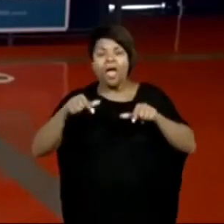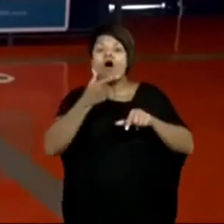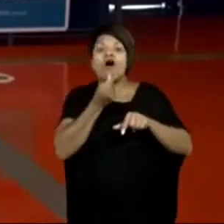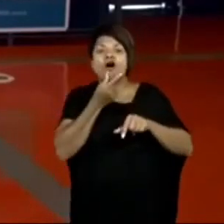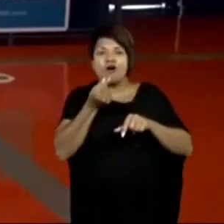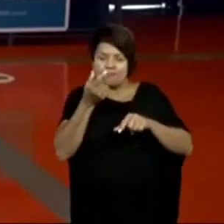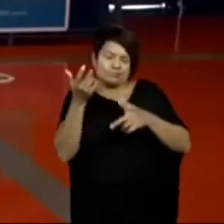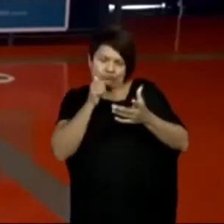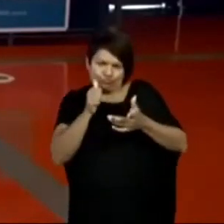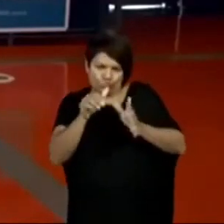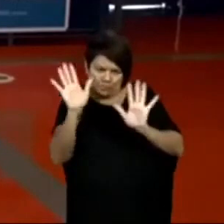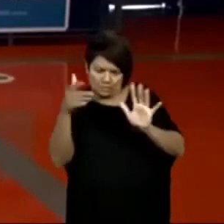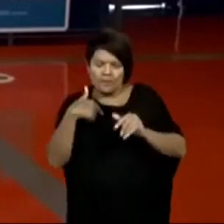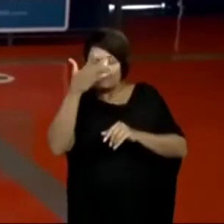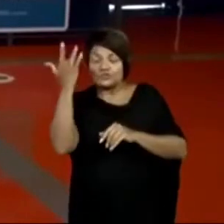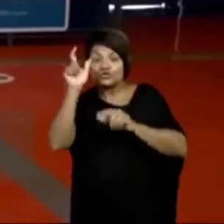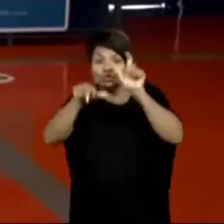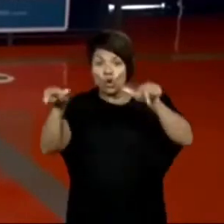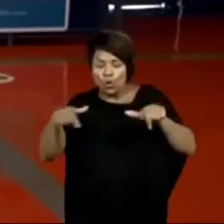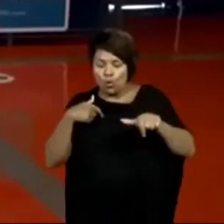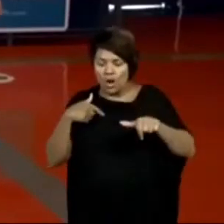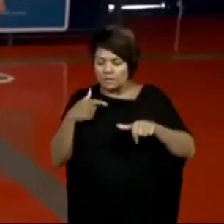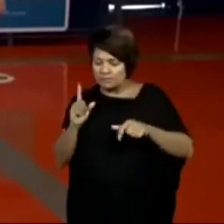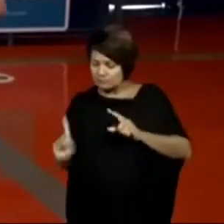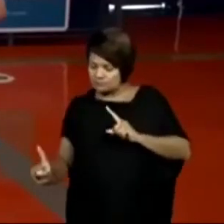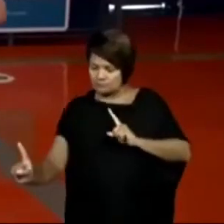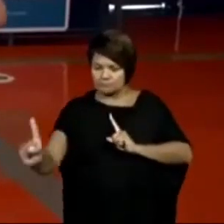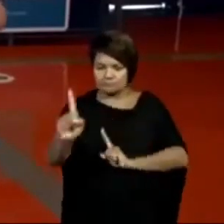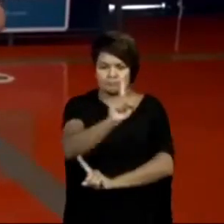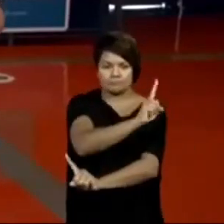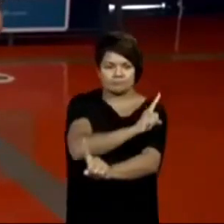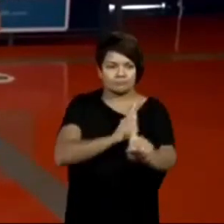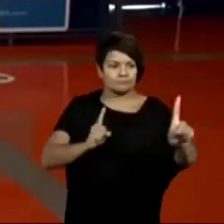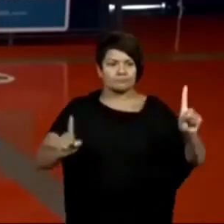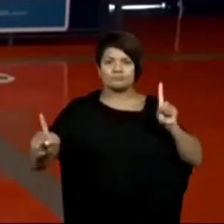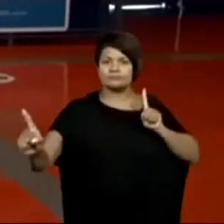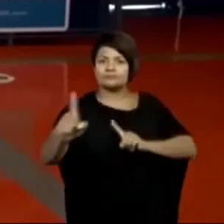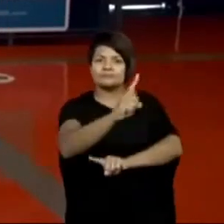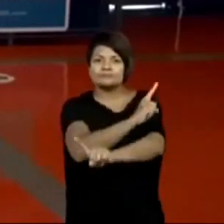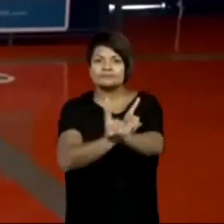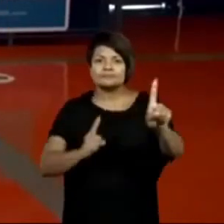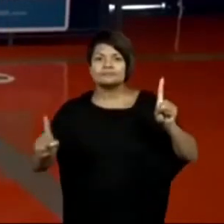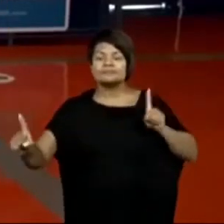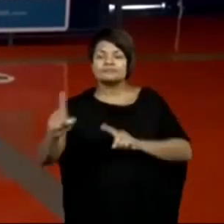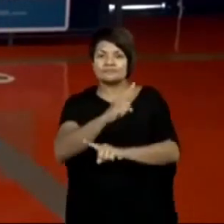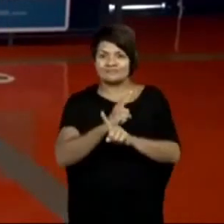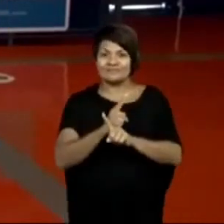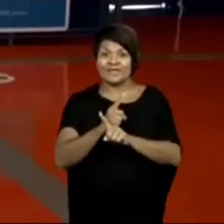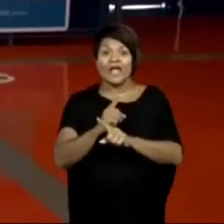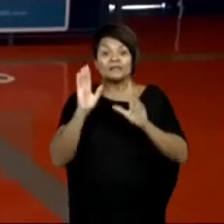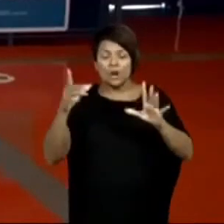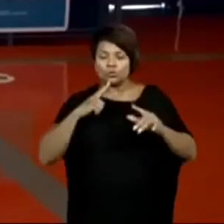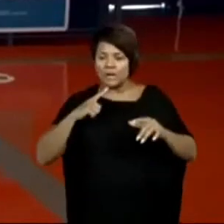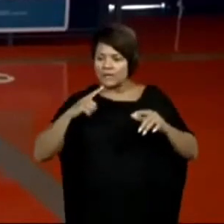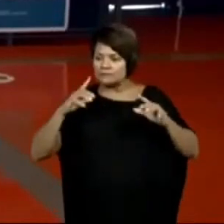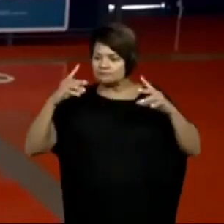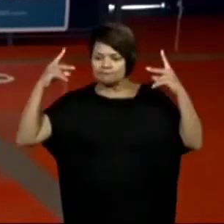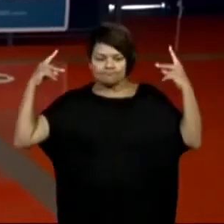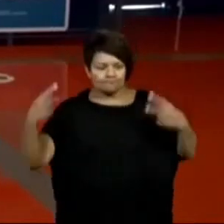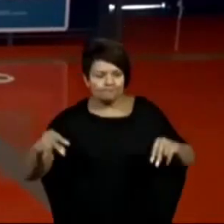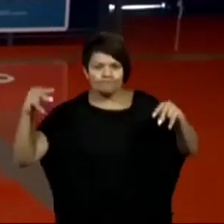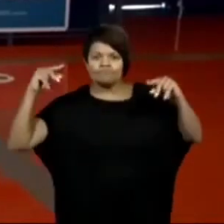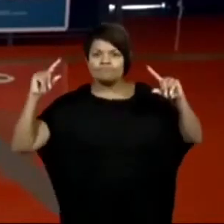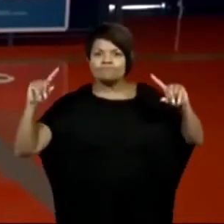direções distintas. Então, essa movimentação que acontece durante uma partida